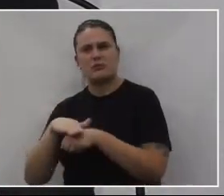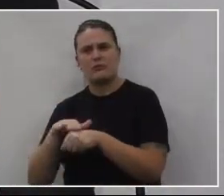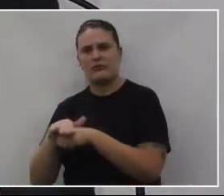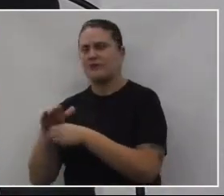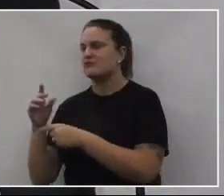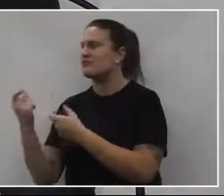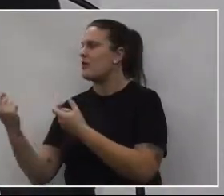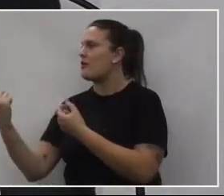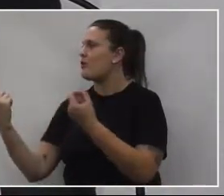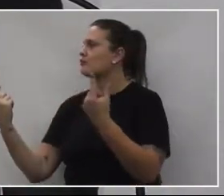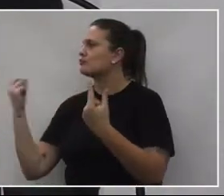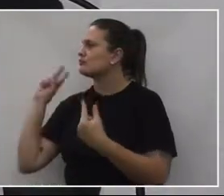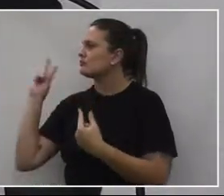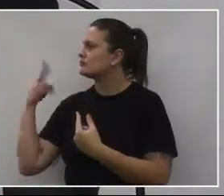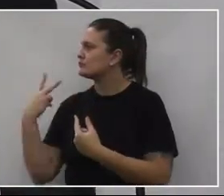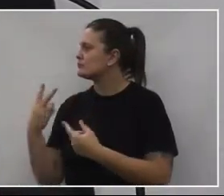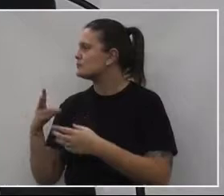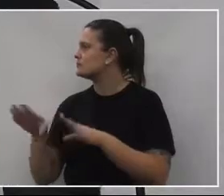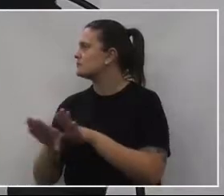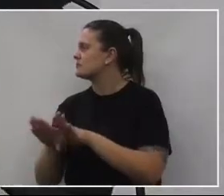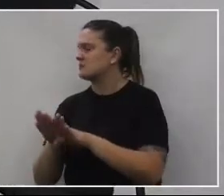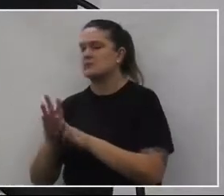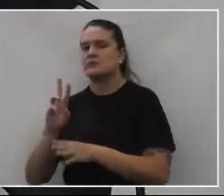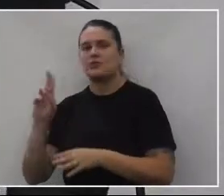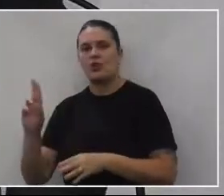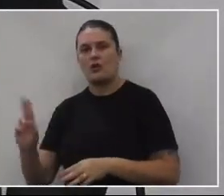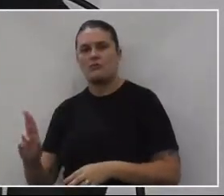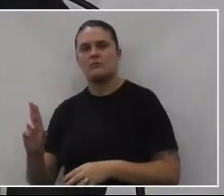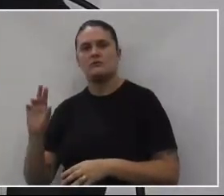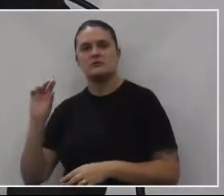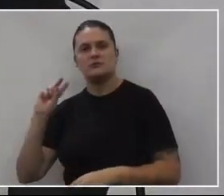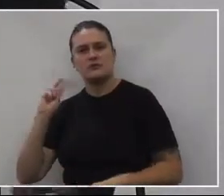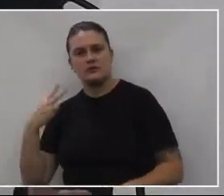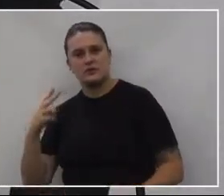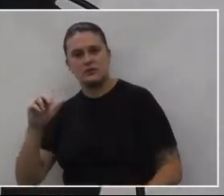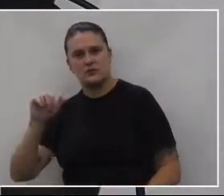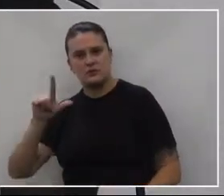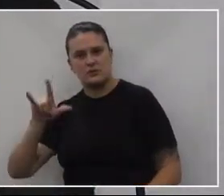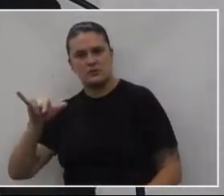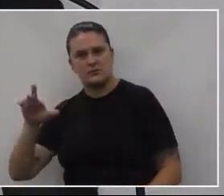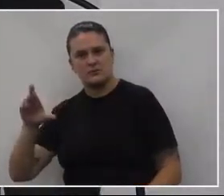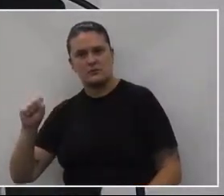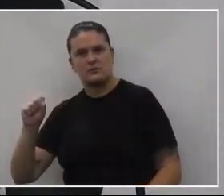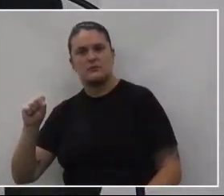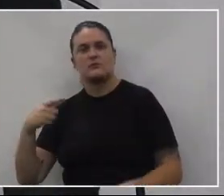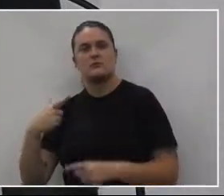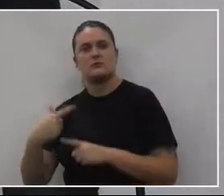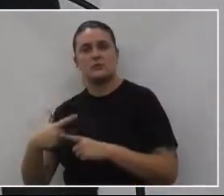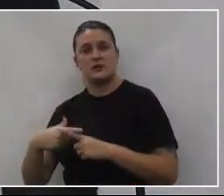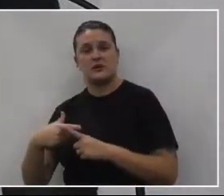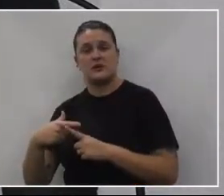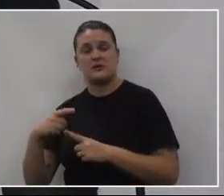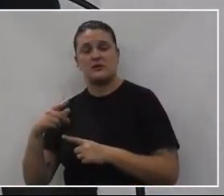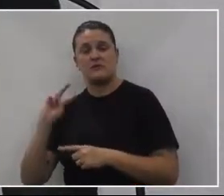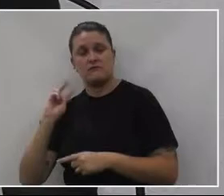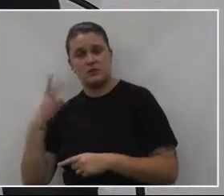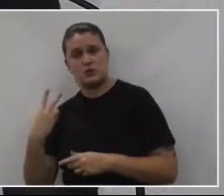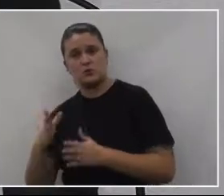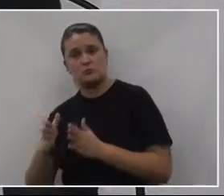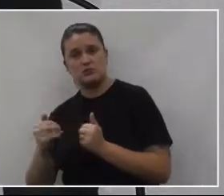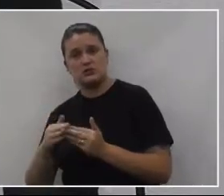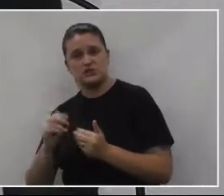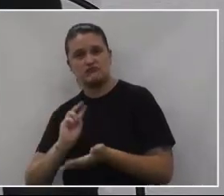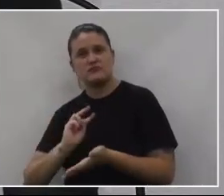já, outros, né, que não mencionei hoje, só o Almires aqui, porque nós íamos falar, a pedido do Almires, do nosso